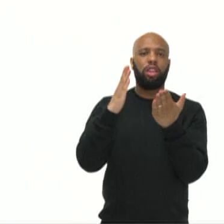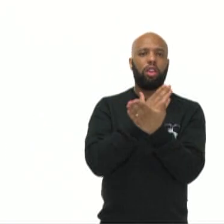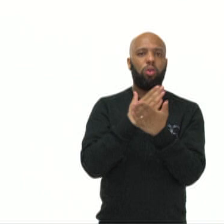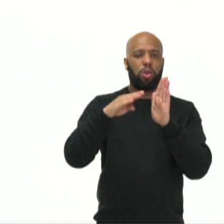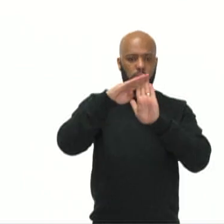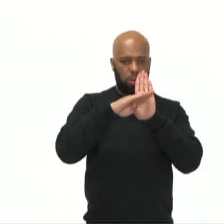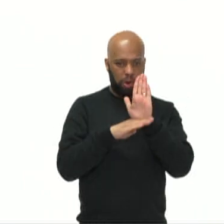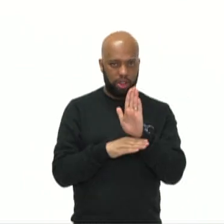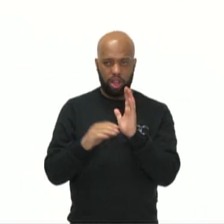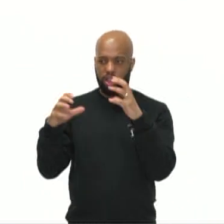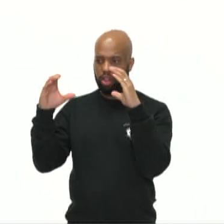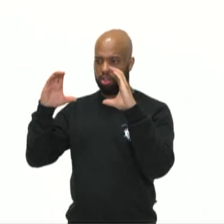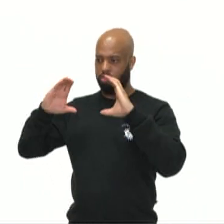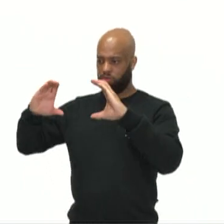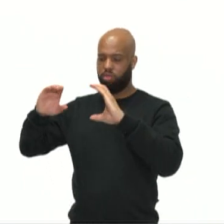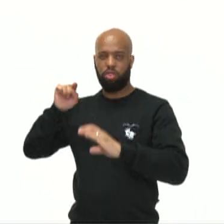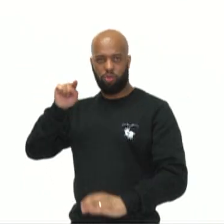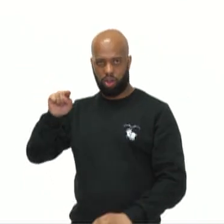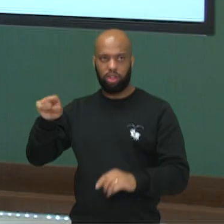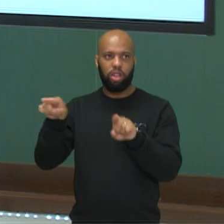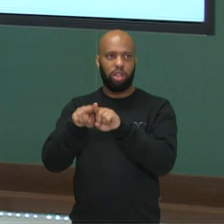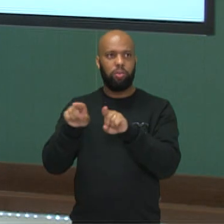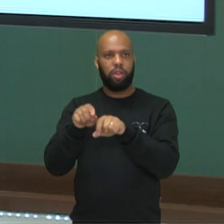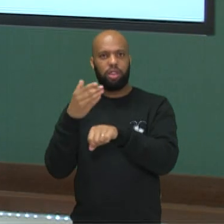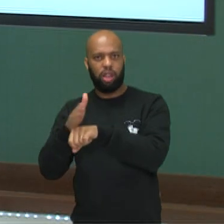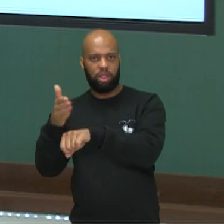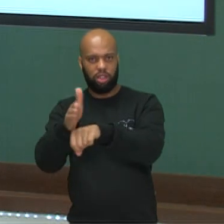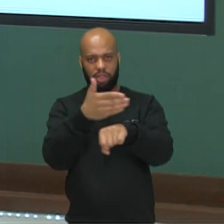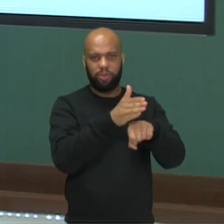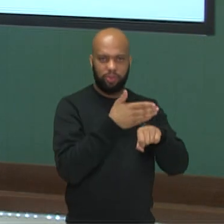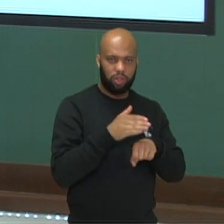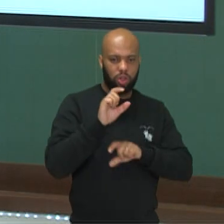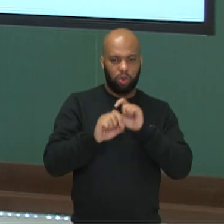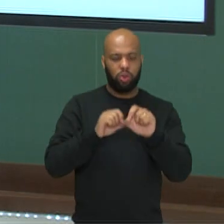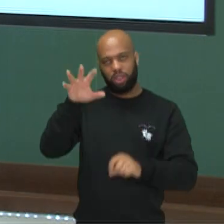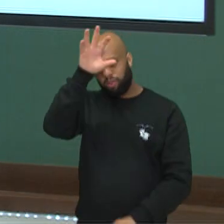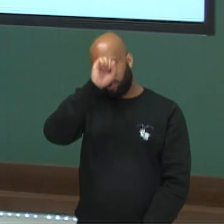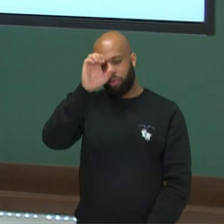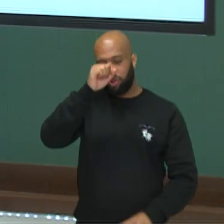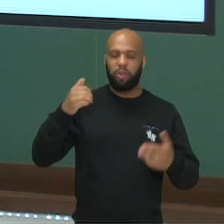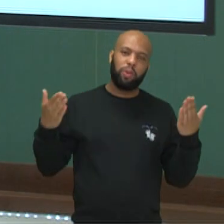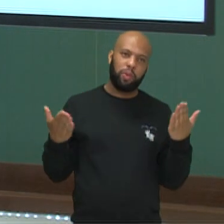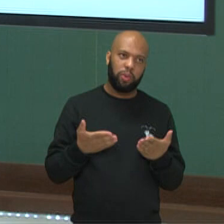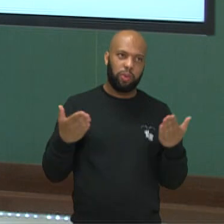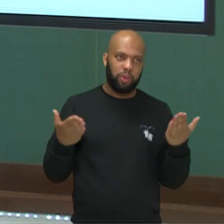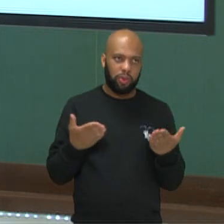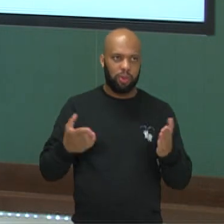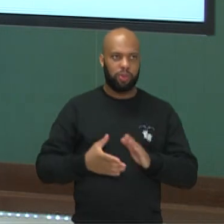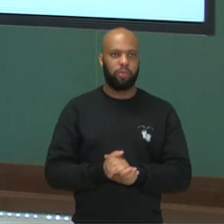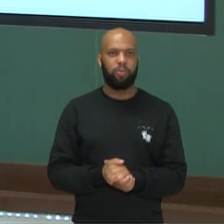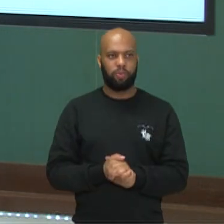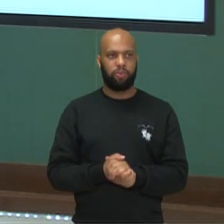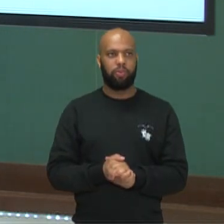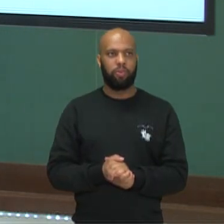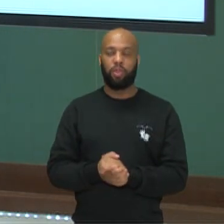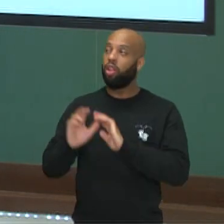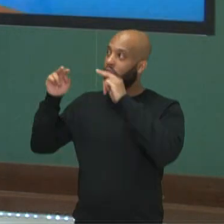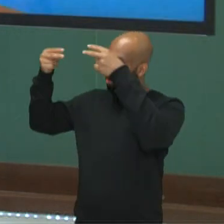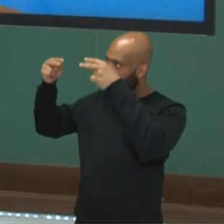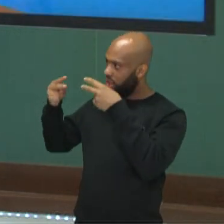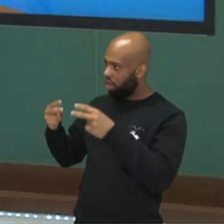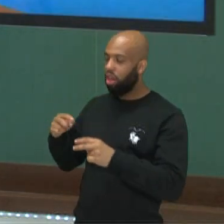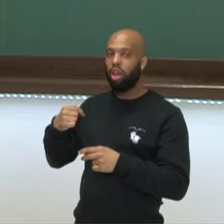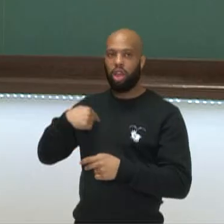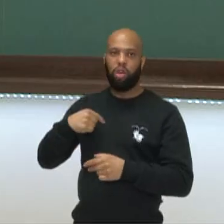propriedades destas funções químicas e praticamos todo esse conhecimento resolvendo alguns exercícios. Nós temos aí